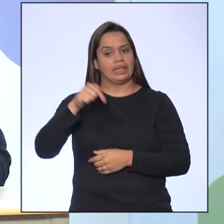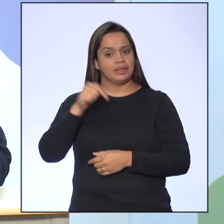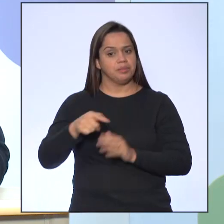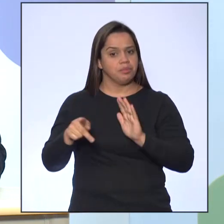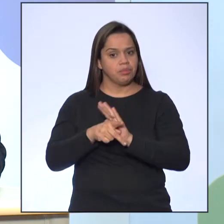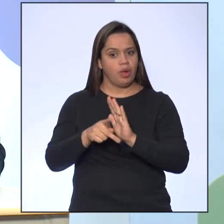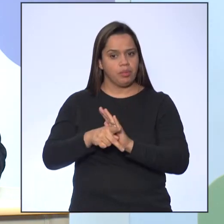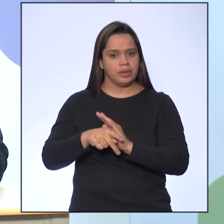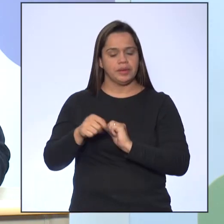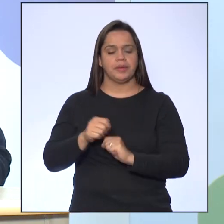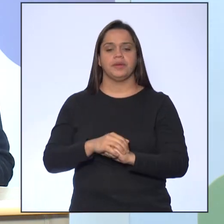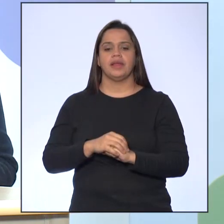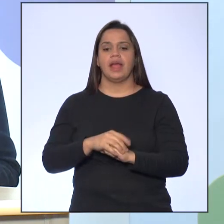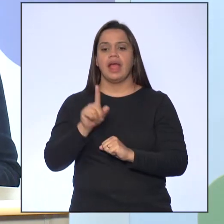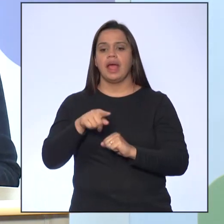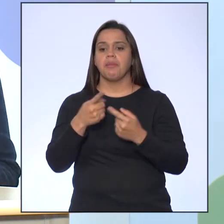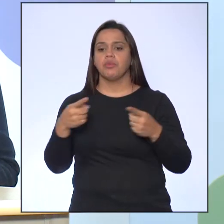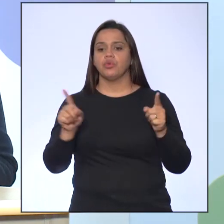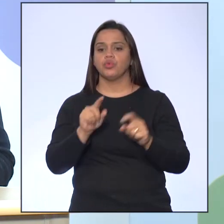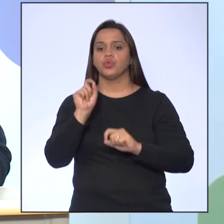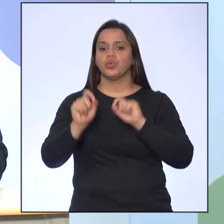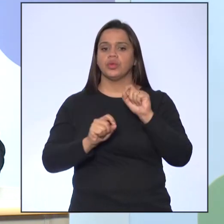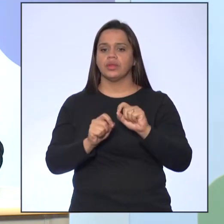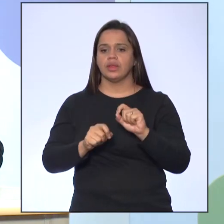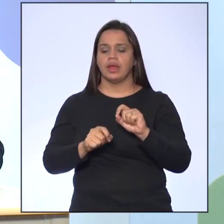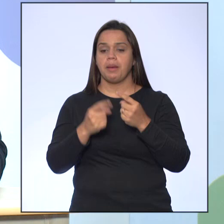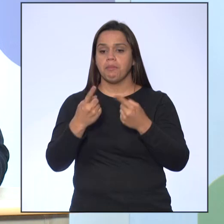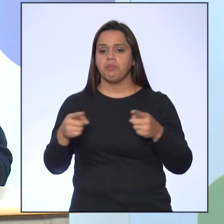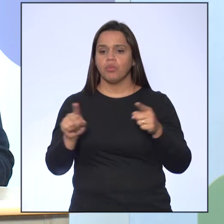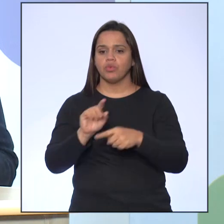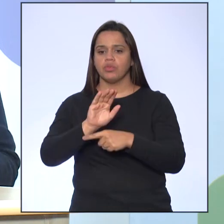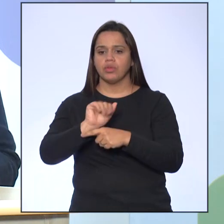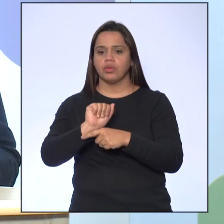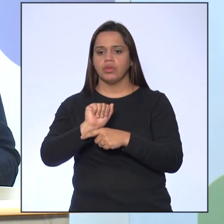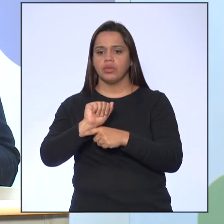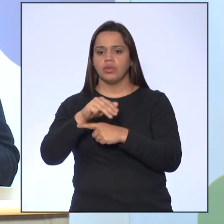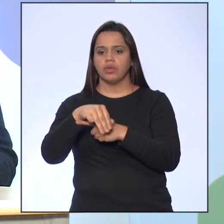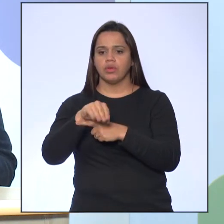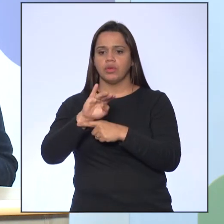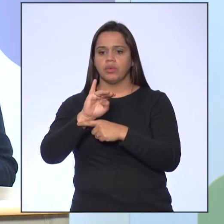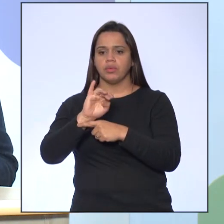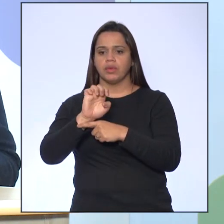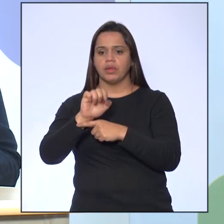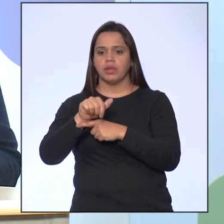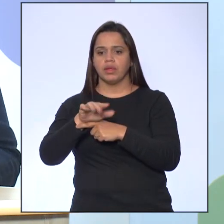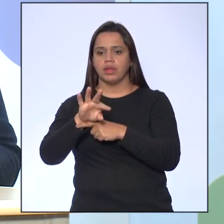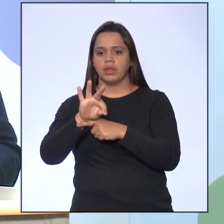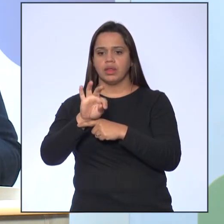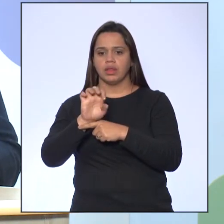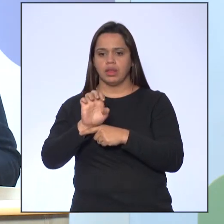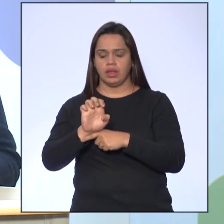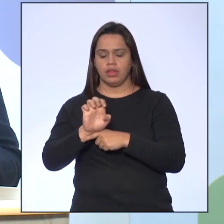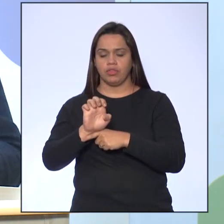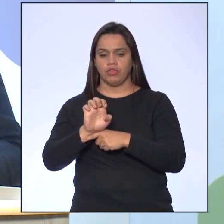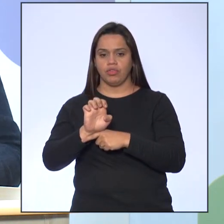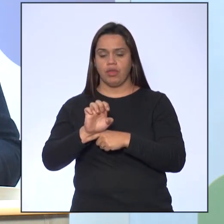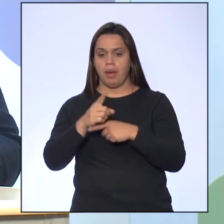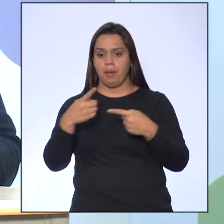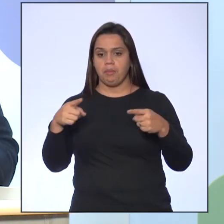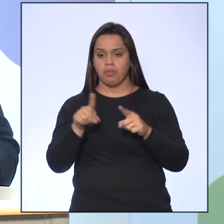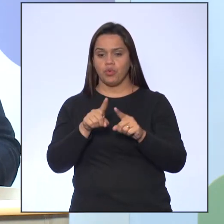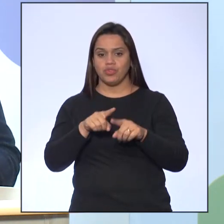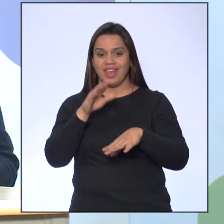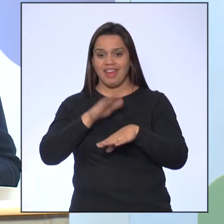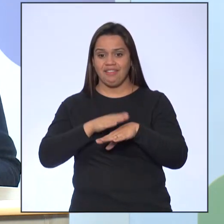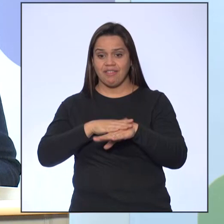quando a gente chama o chat, ela é chamada música ambiente. Ou seja, ela já é feita, ela já é confeccionada justamente